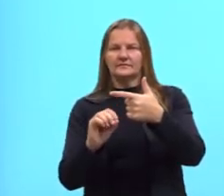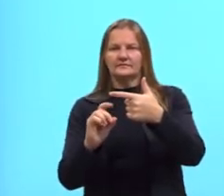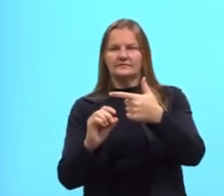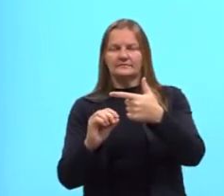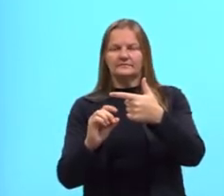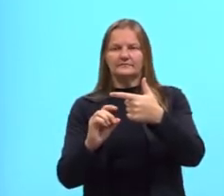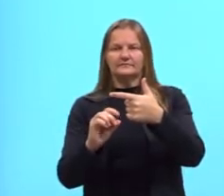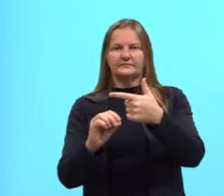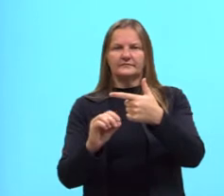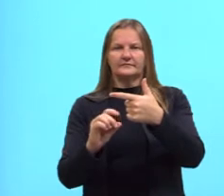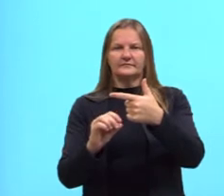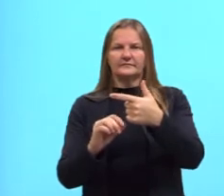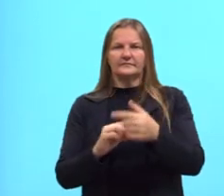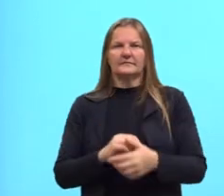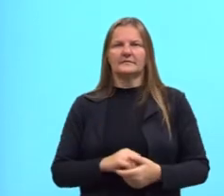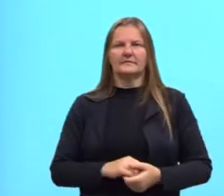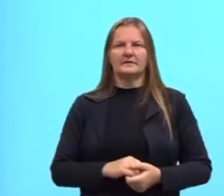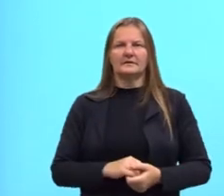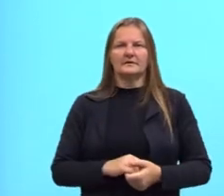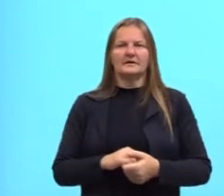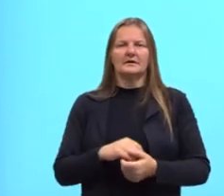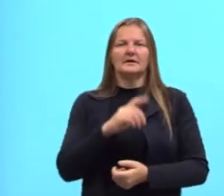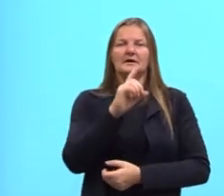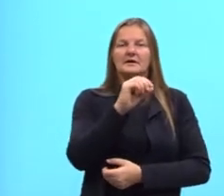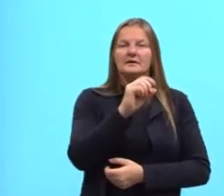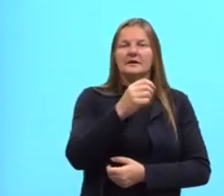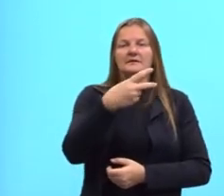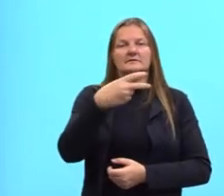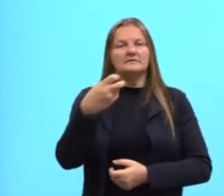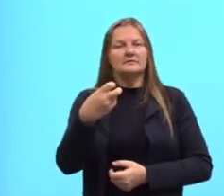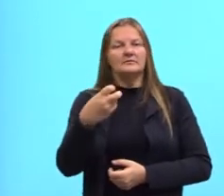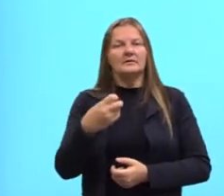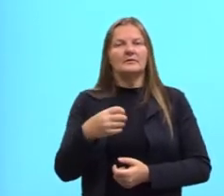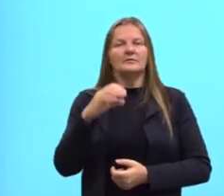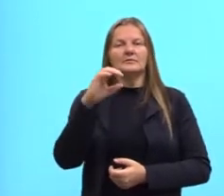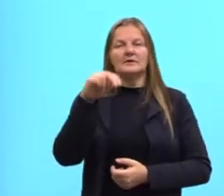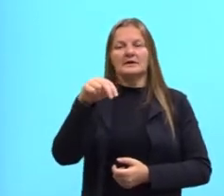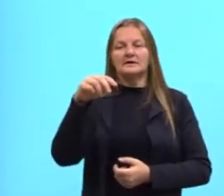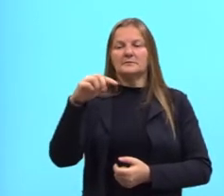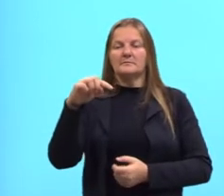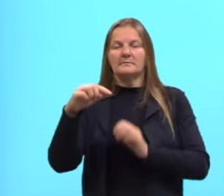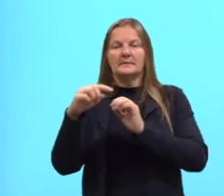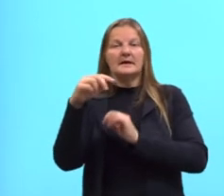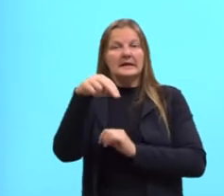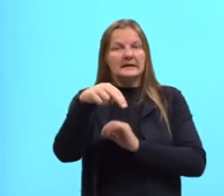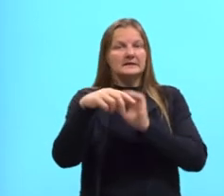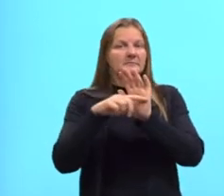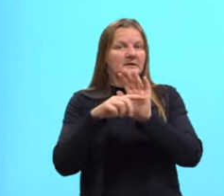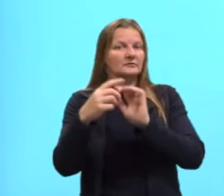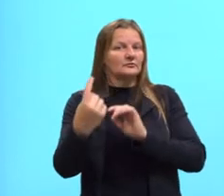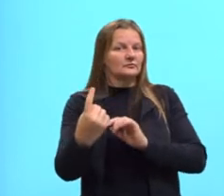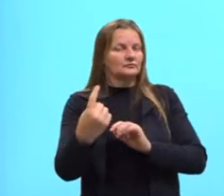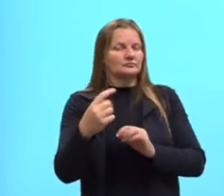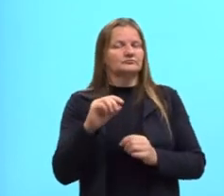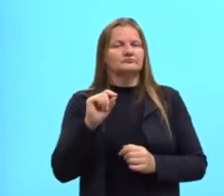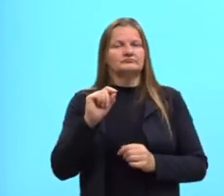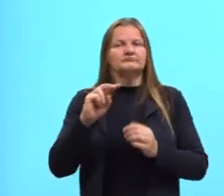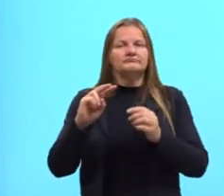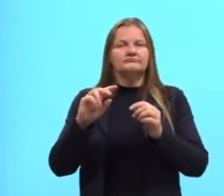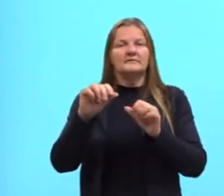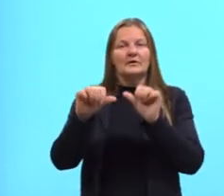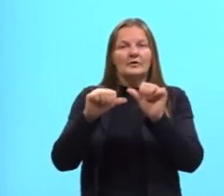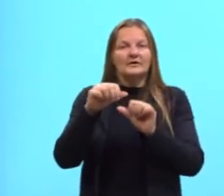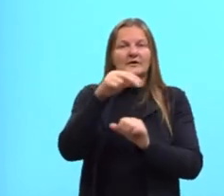10 e temos então 10 é igual E aí n - 1 Oi e aí